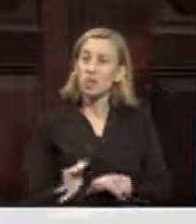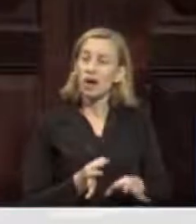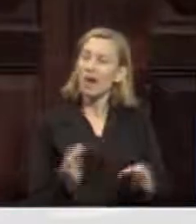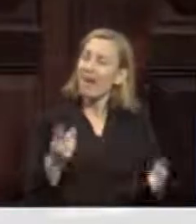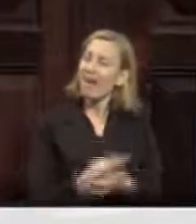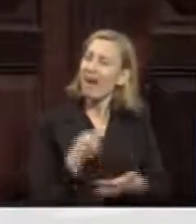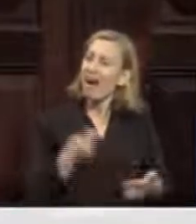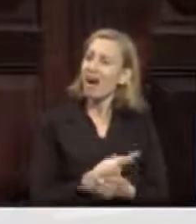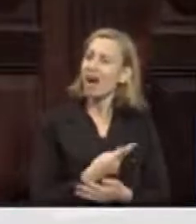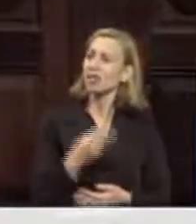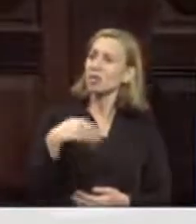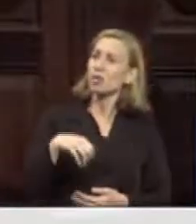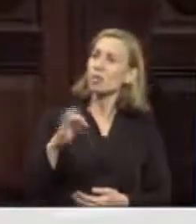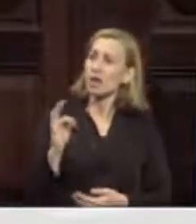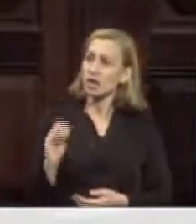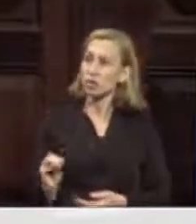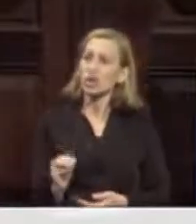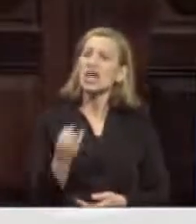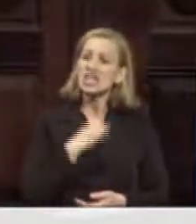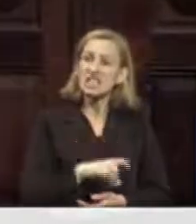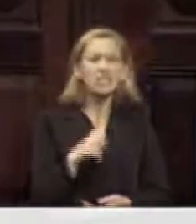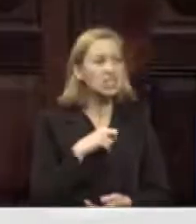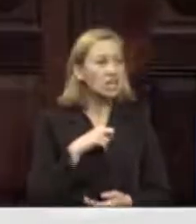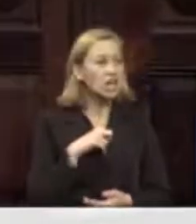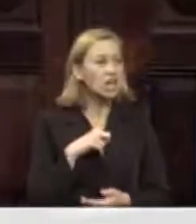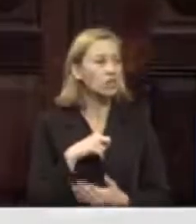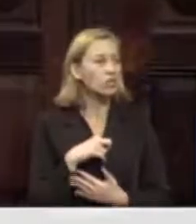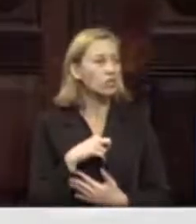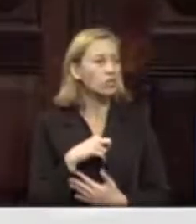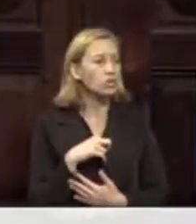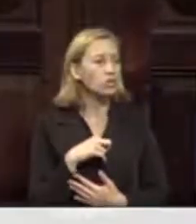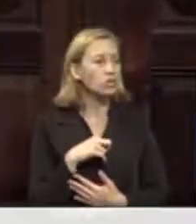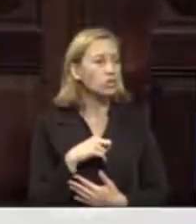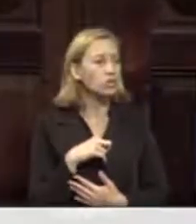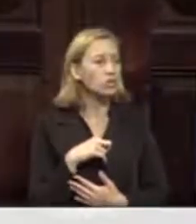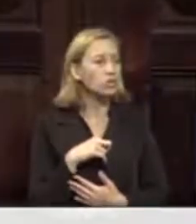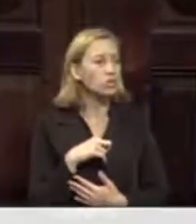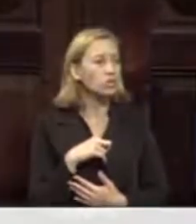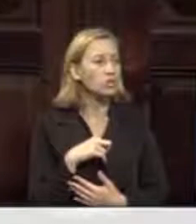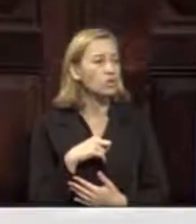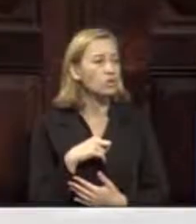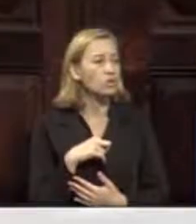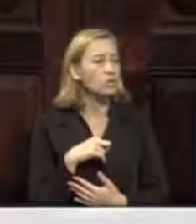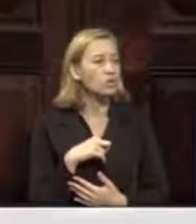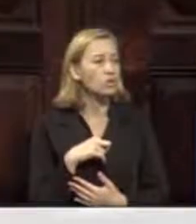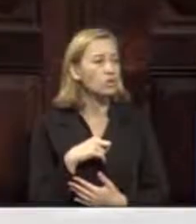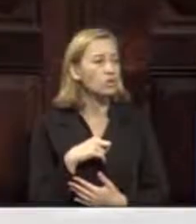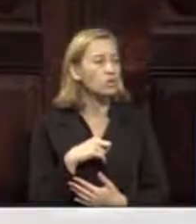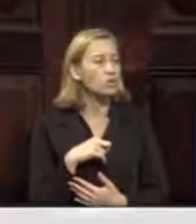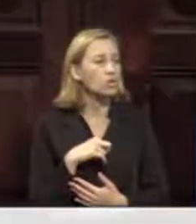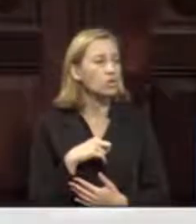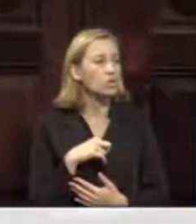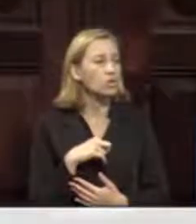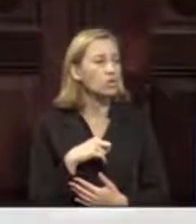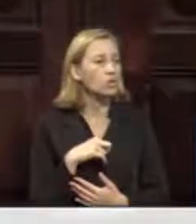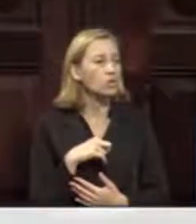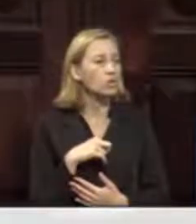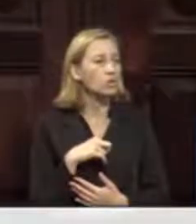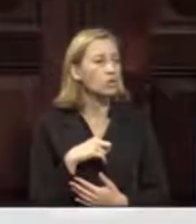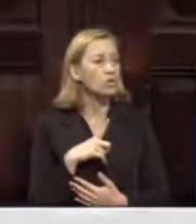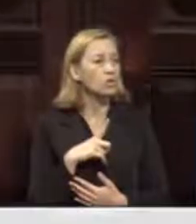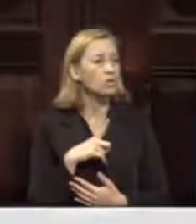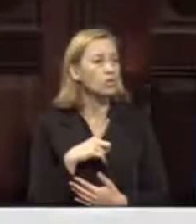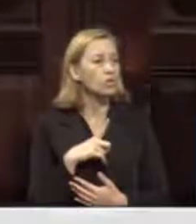se nós temos uma agência que tem como função primordial,